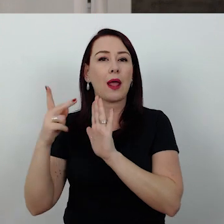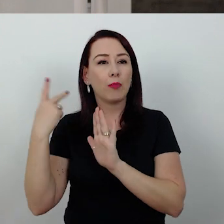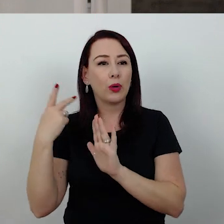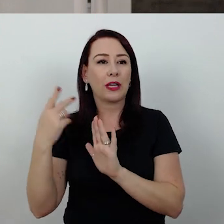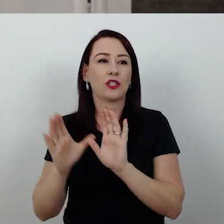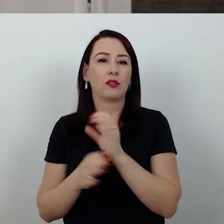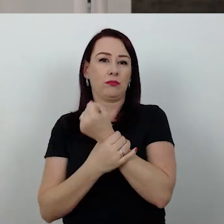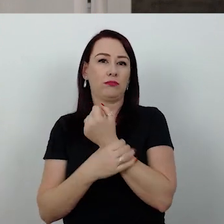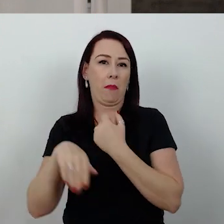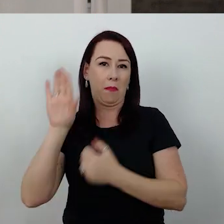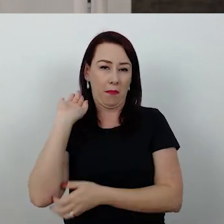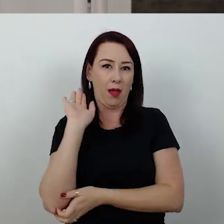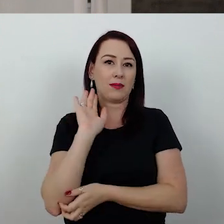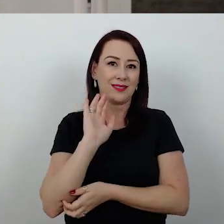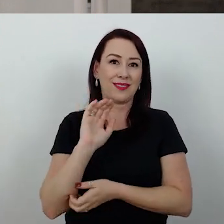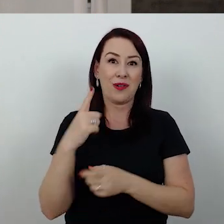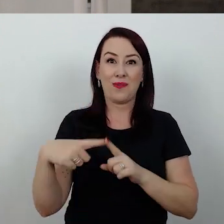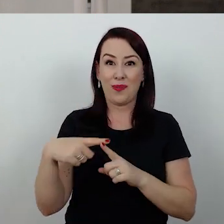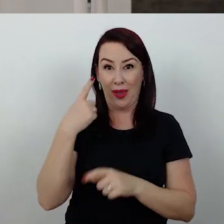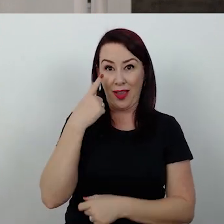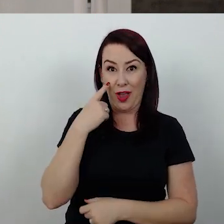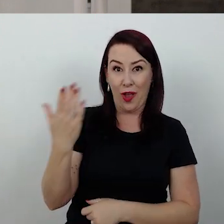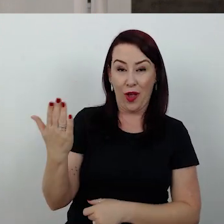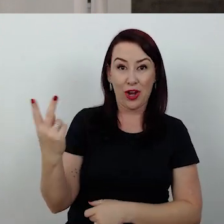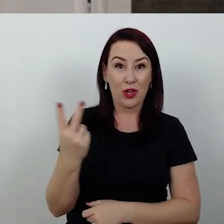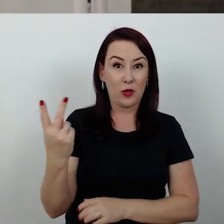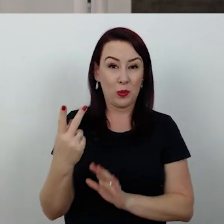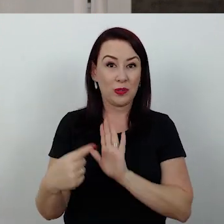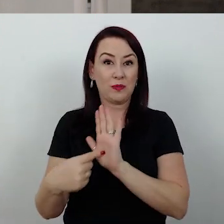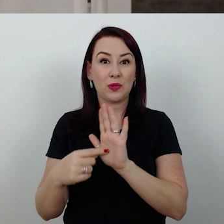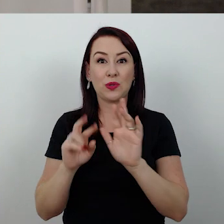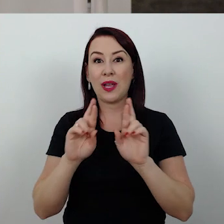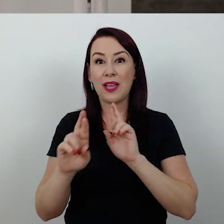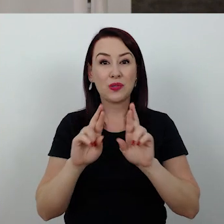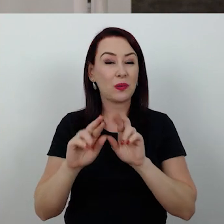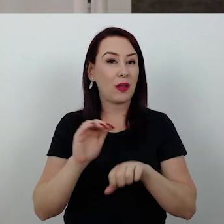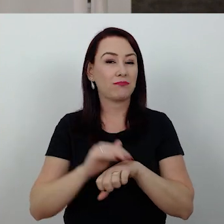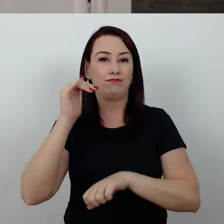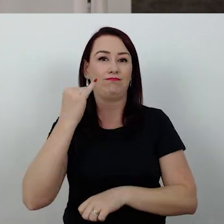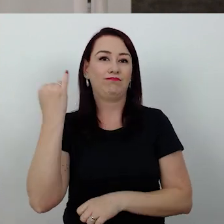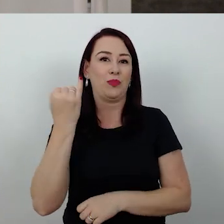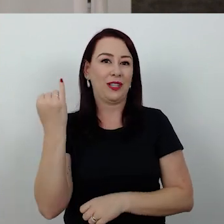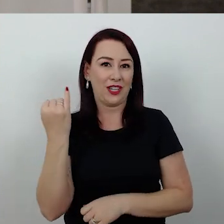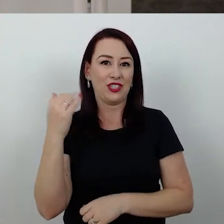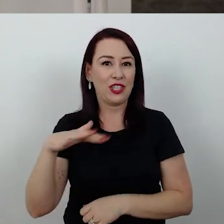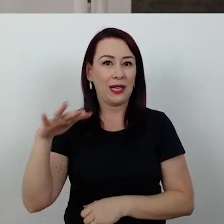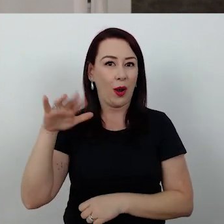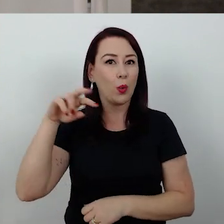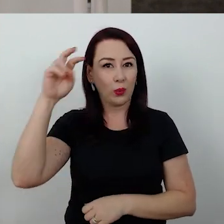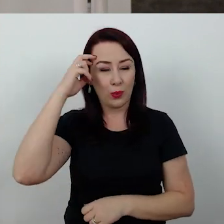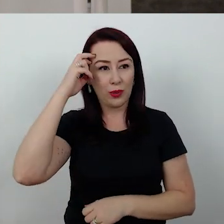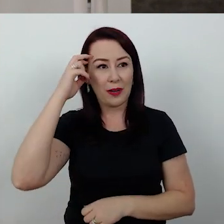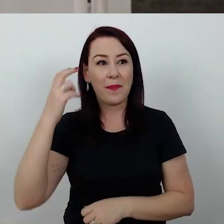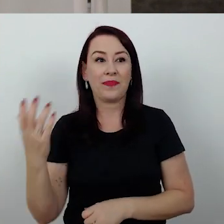gerar resultados melhores. Porque o resultado, que é uma coisa importante na cultura, porque aqui